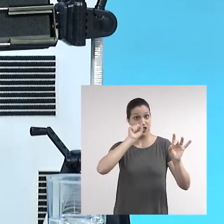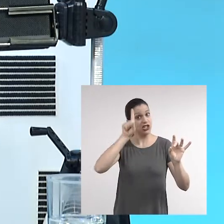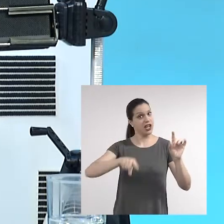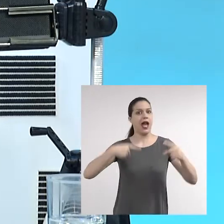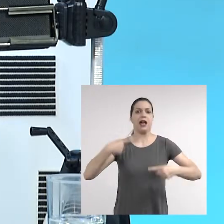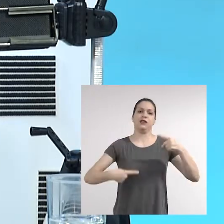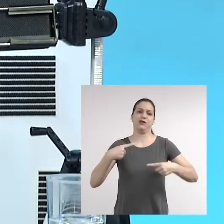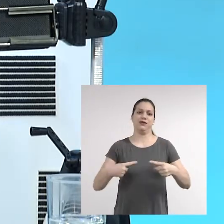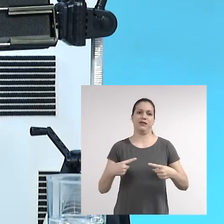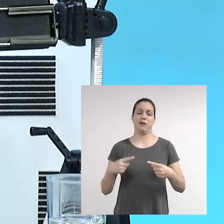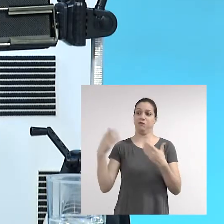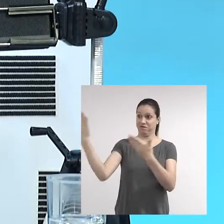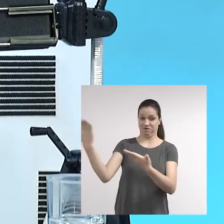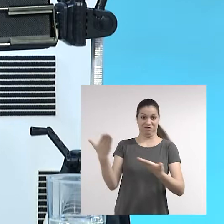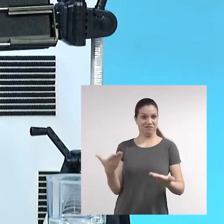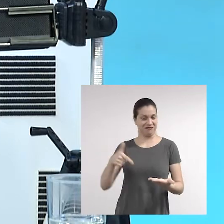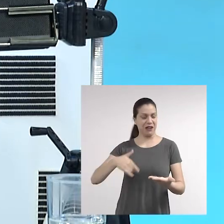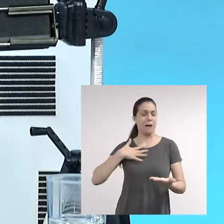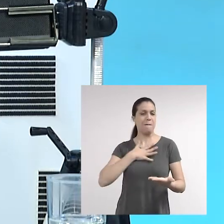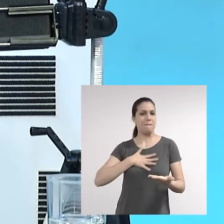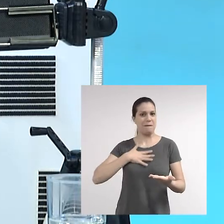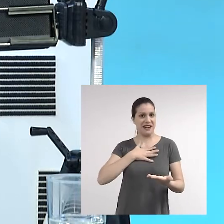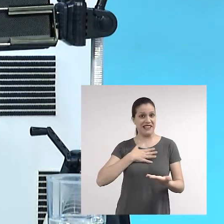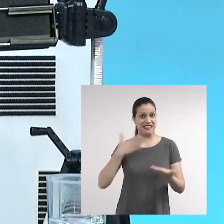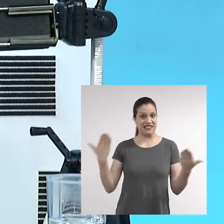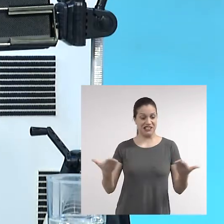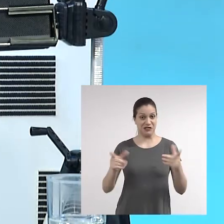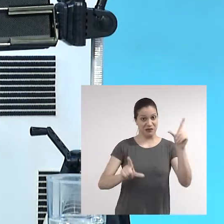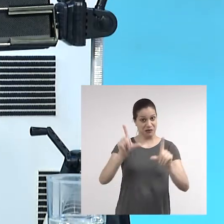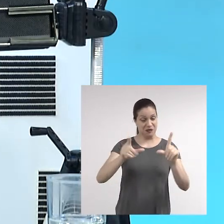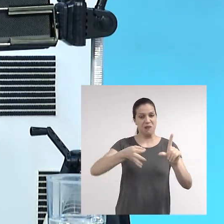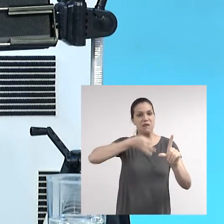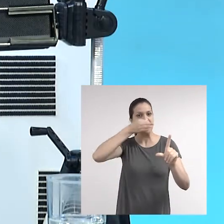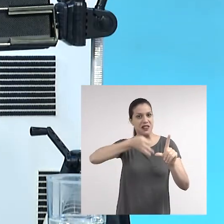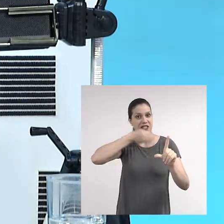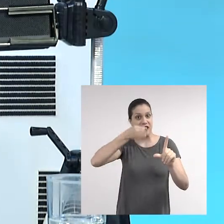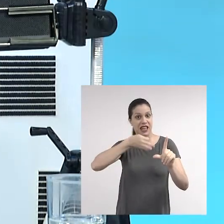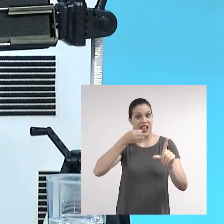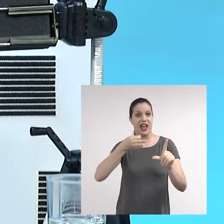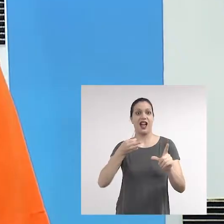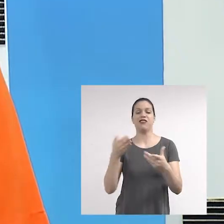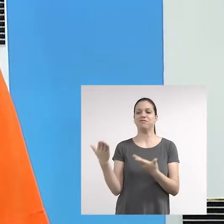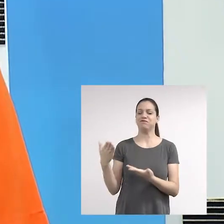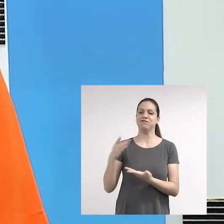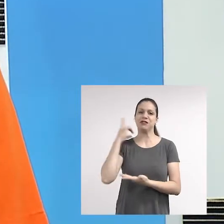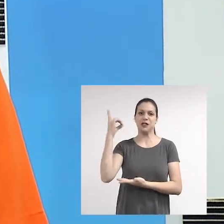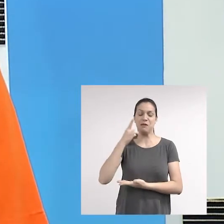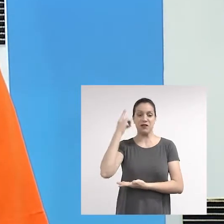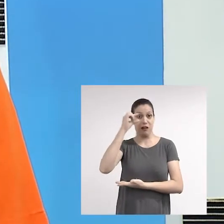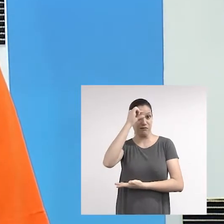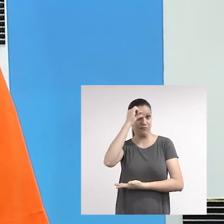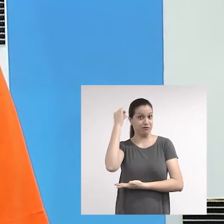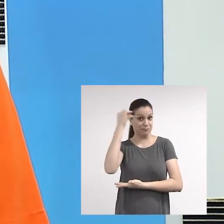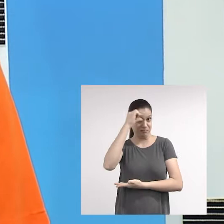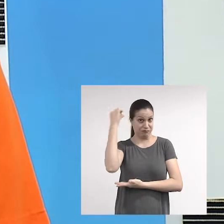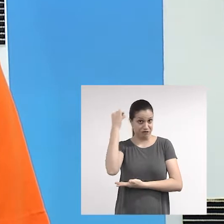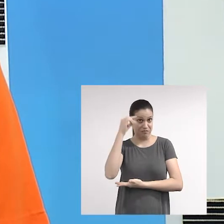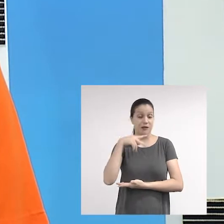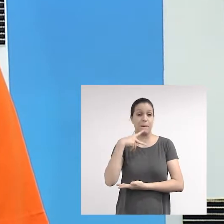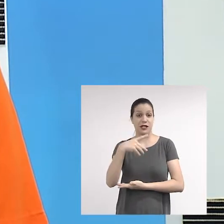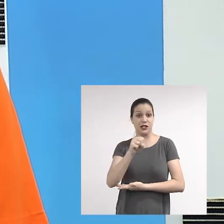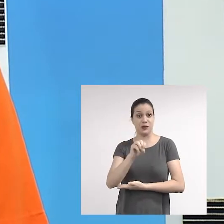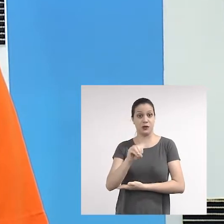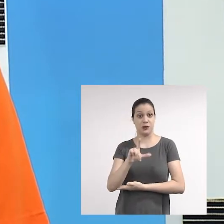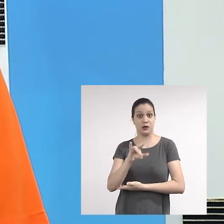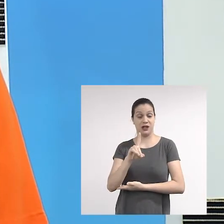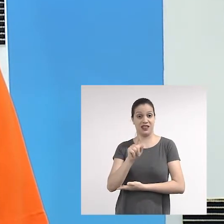discussão. Estamos recebendo com muito prazer, no programa Considerações de hoje, nosso querido deputado Herculano Borges, do Solidariedade,